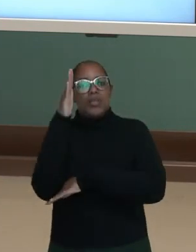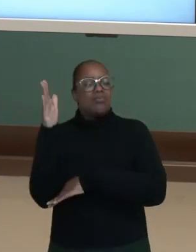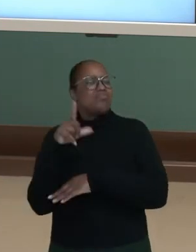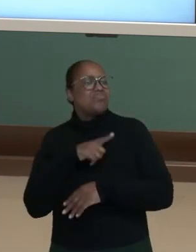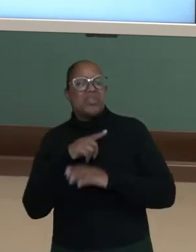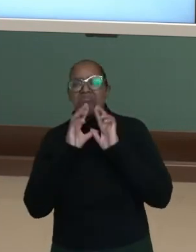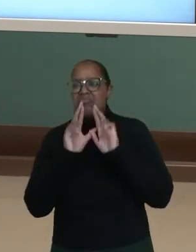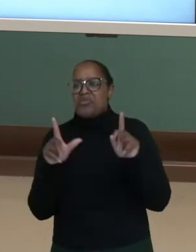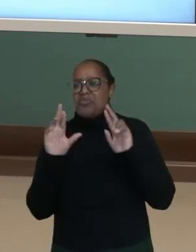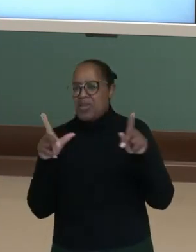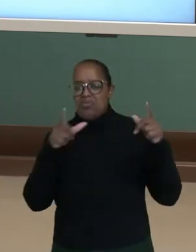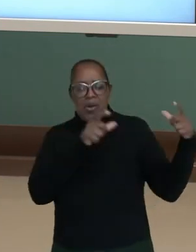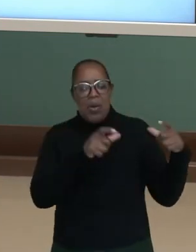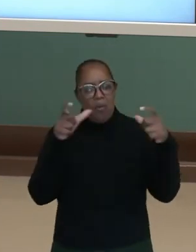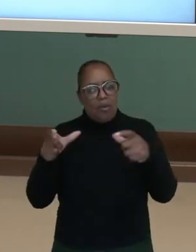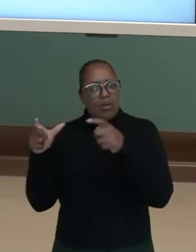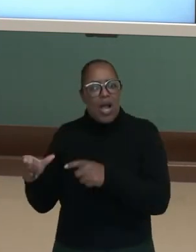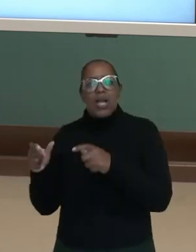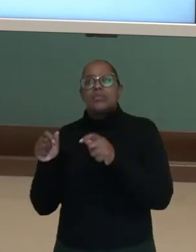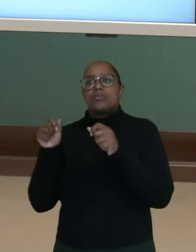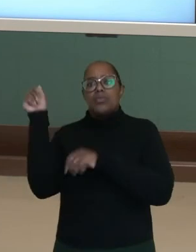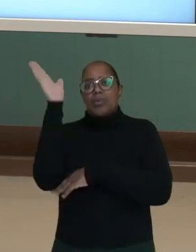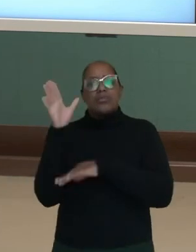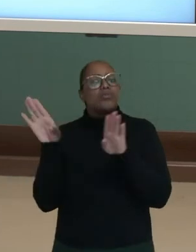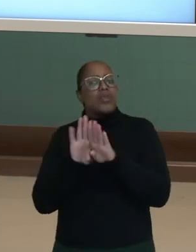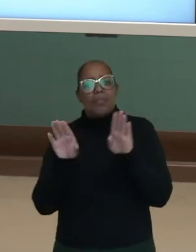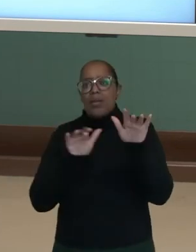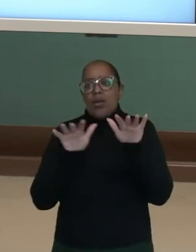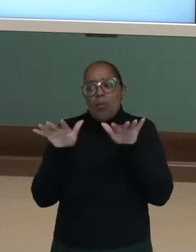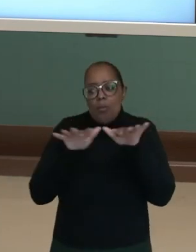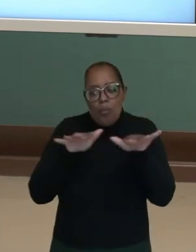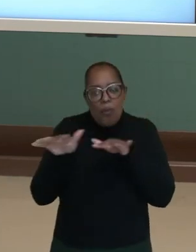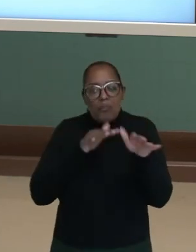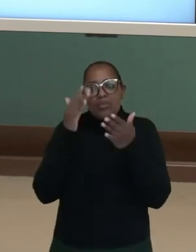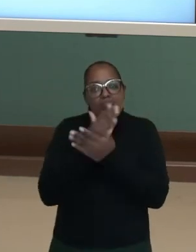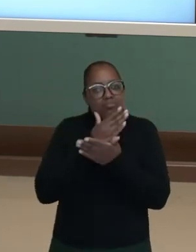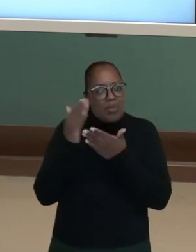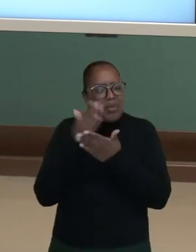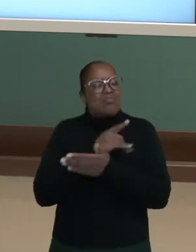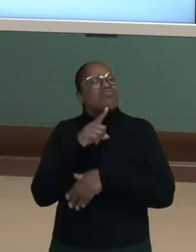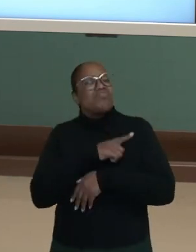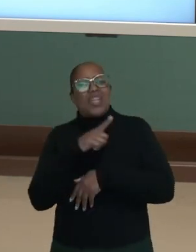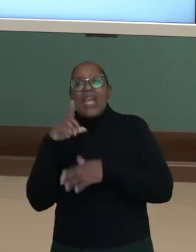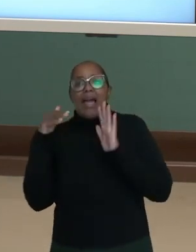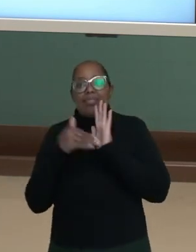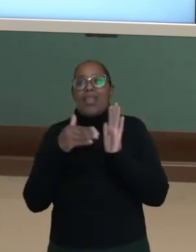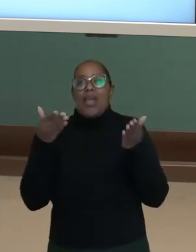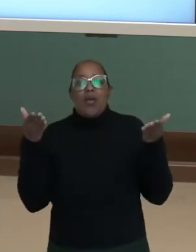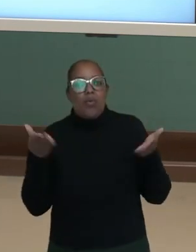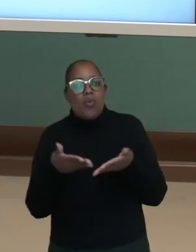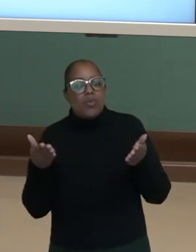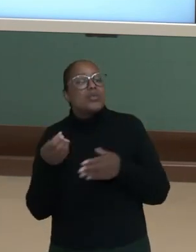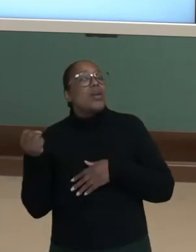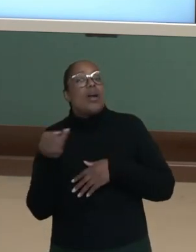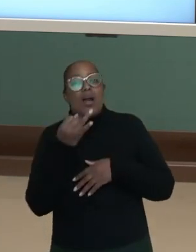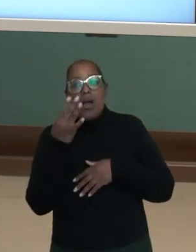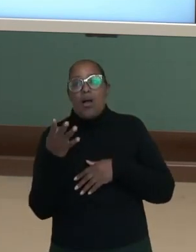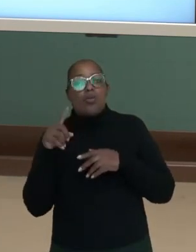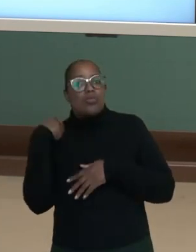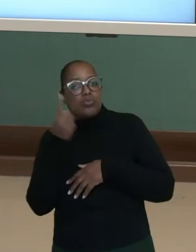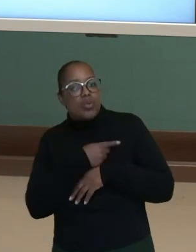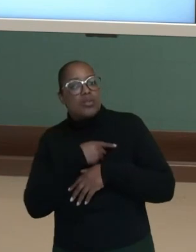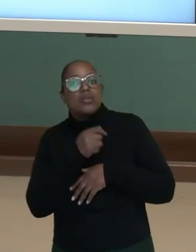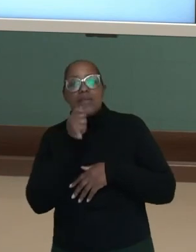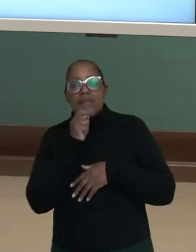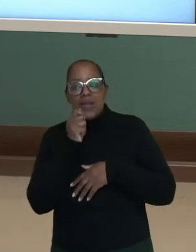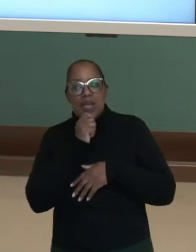variados pontos do Brasil. E movimentos separatistas existiram e talvez ainda existam até os dias atuais. Alguns deles podemos citar,